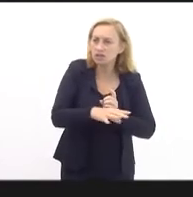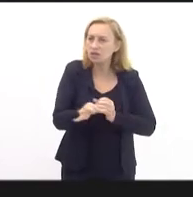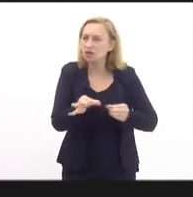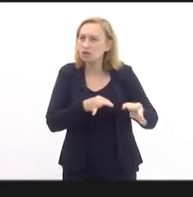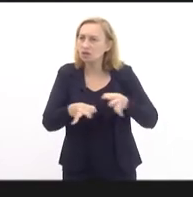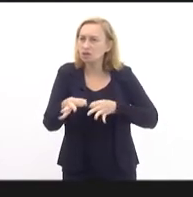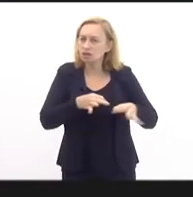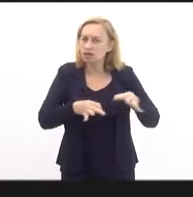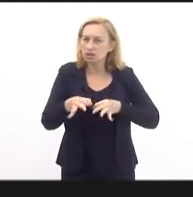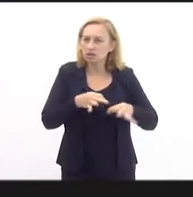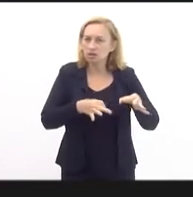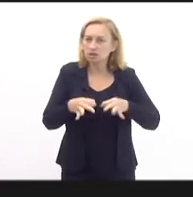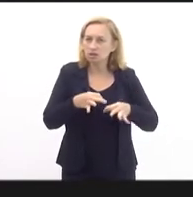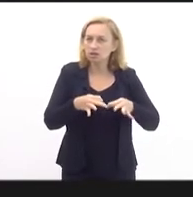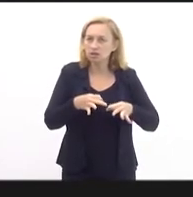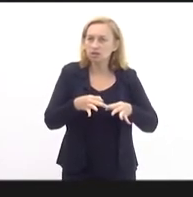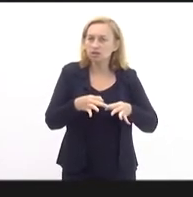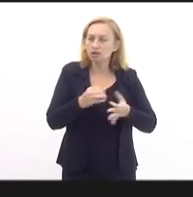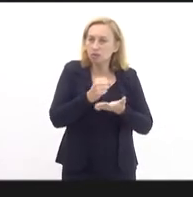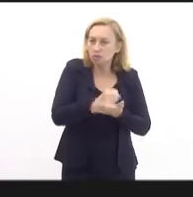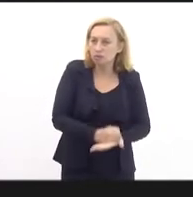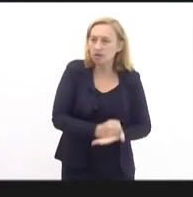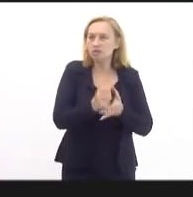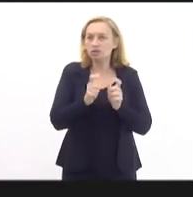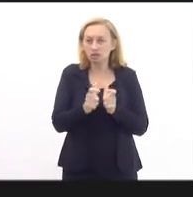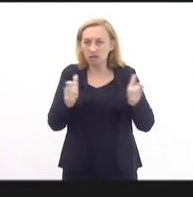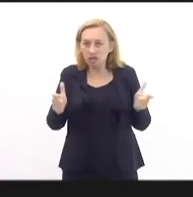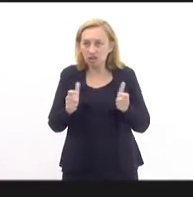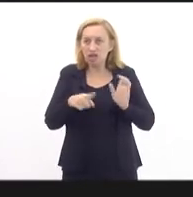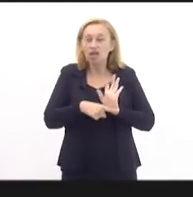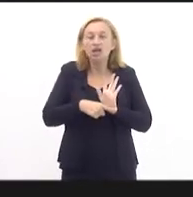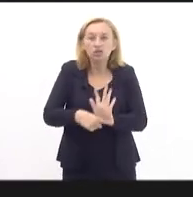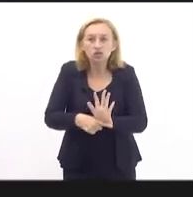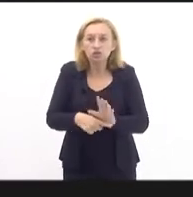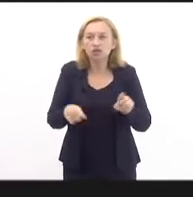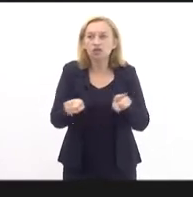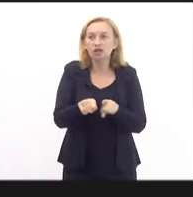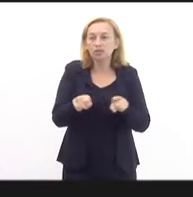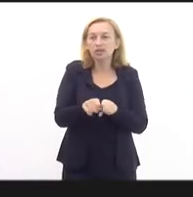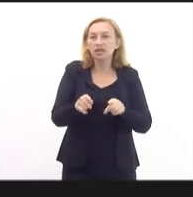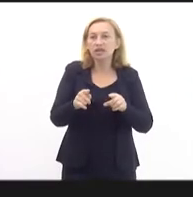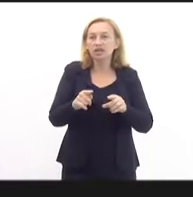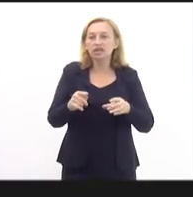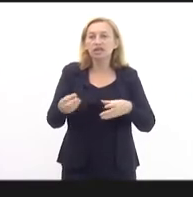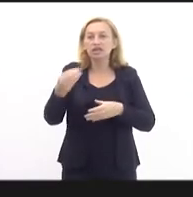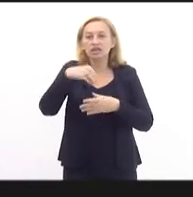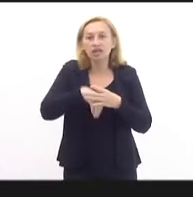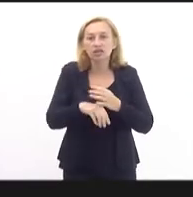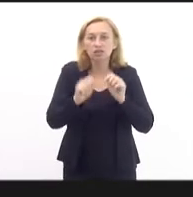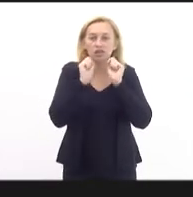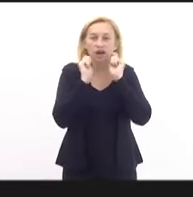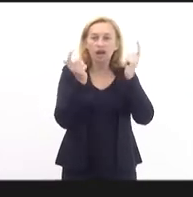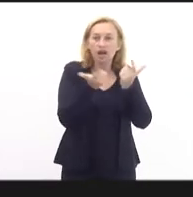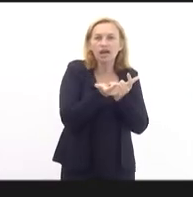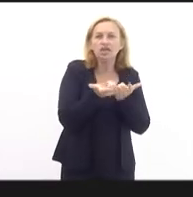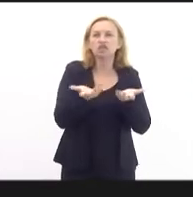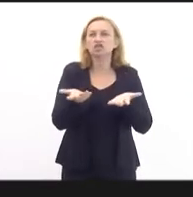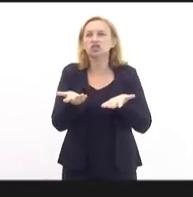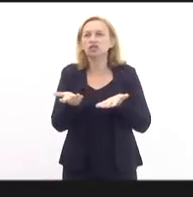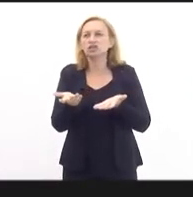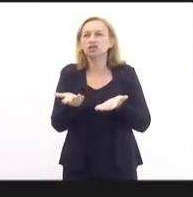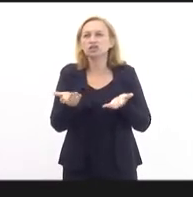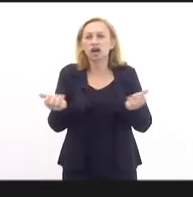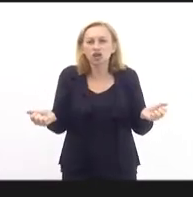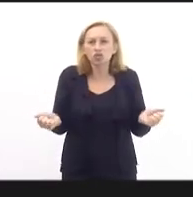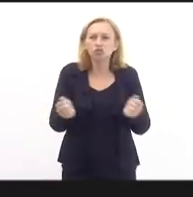organizada, ela tem muito peso, né, e nos ajuda também aqui dentro do parlamento a